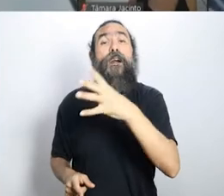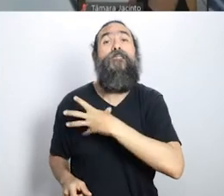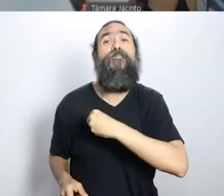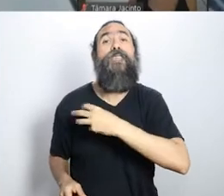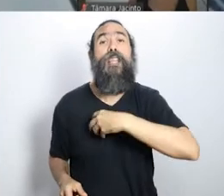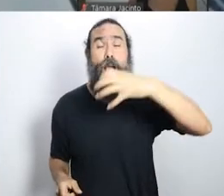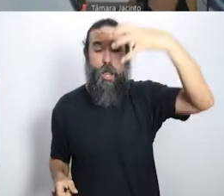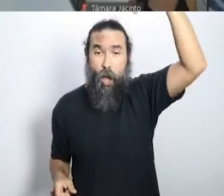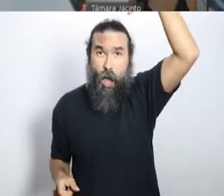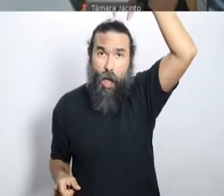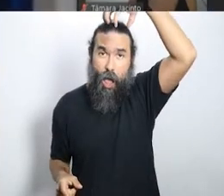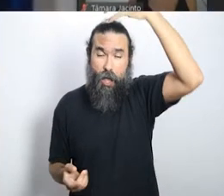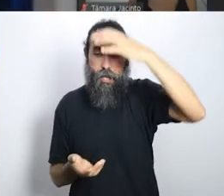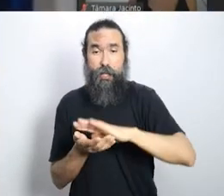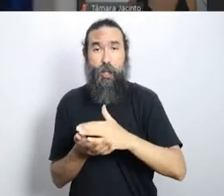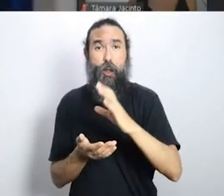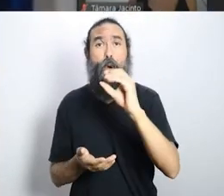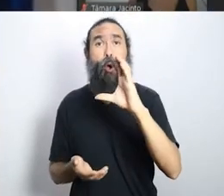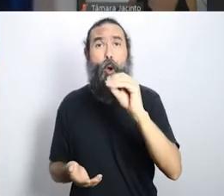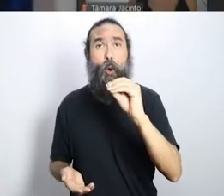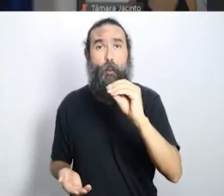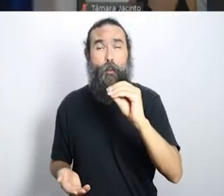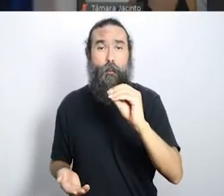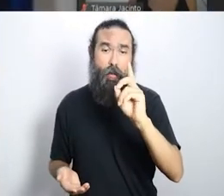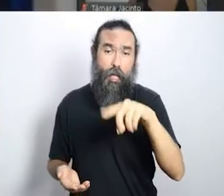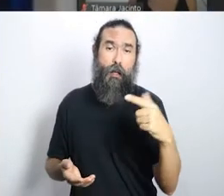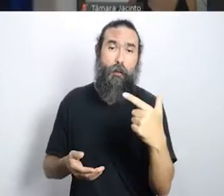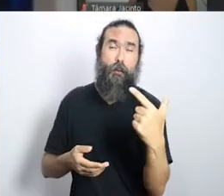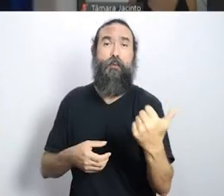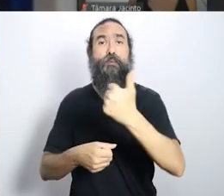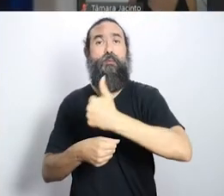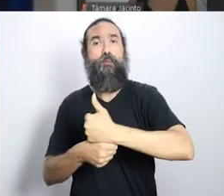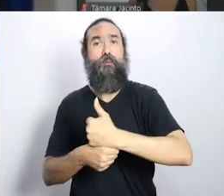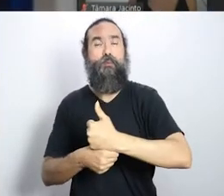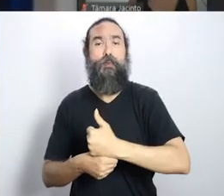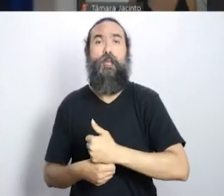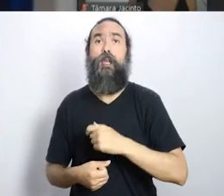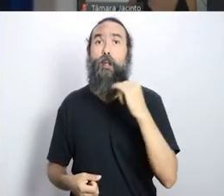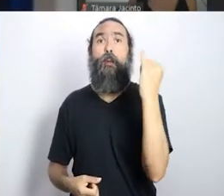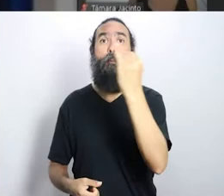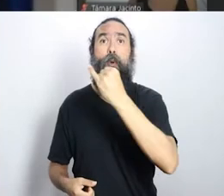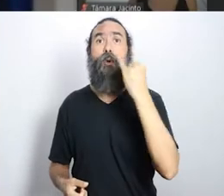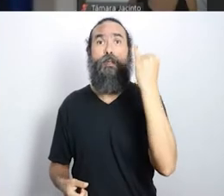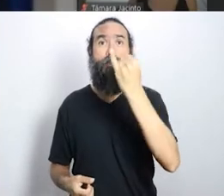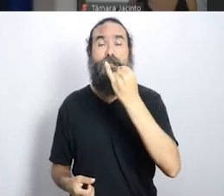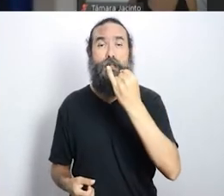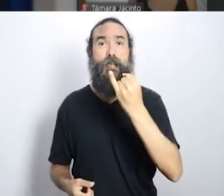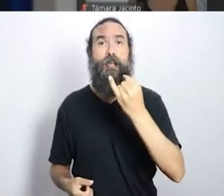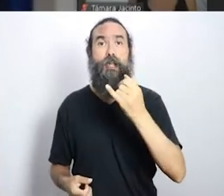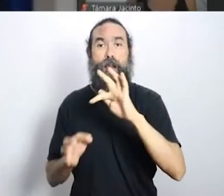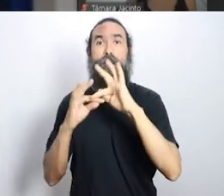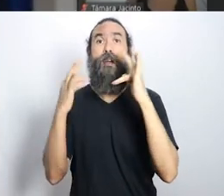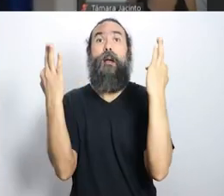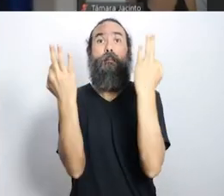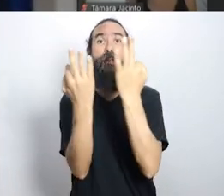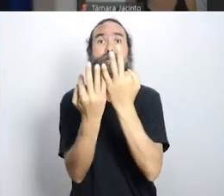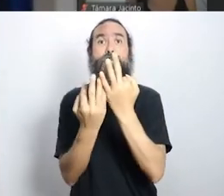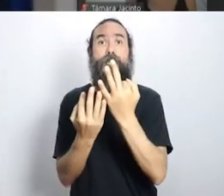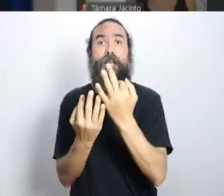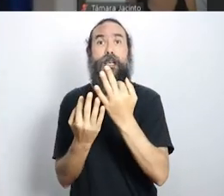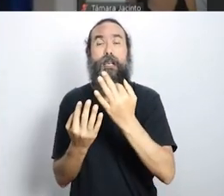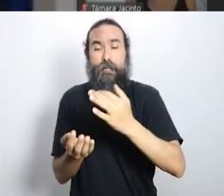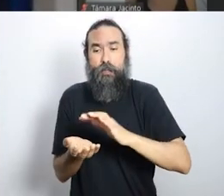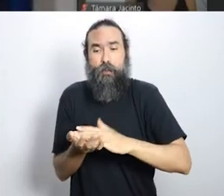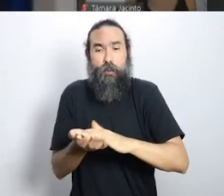a gente não pode esquecer dela, né? Que ela também representa essa família, essa, vamos dizer assim, essa casta,